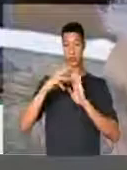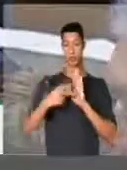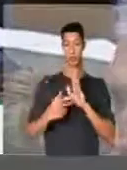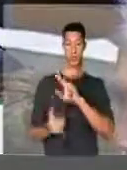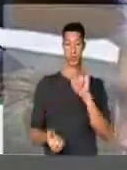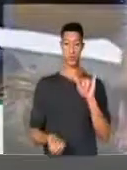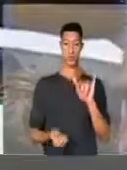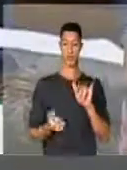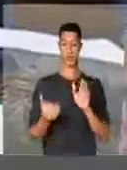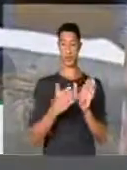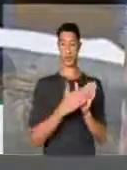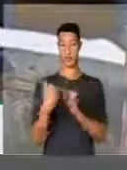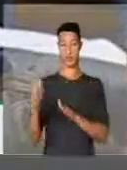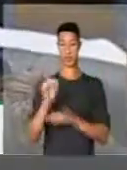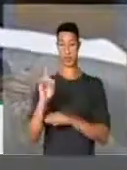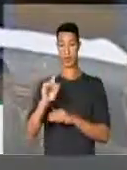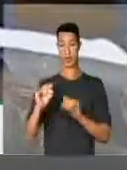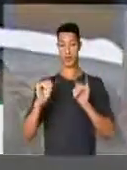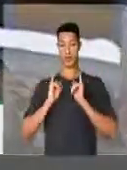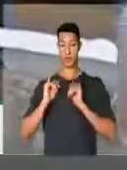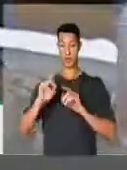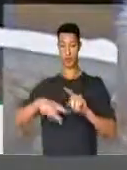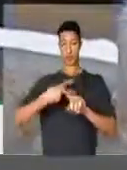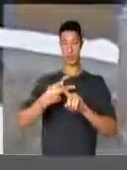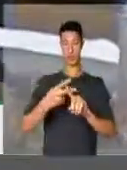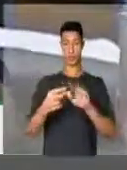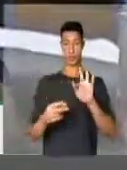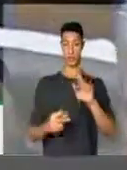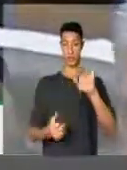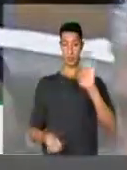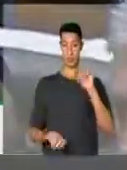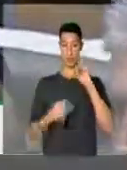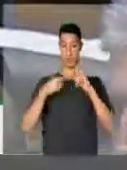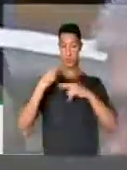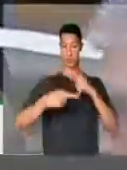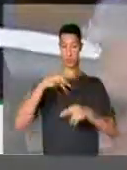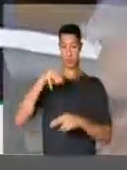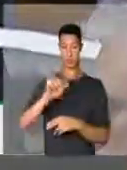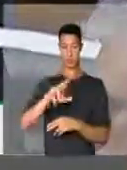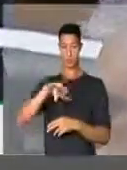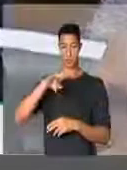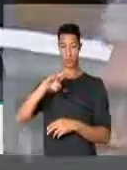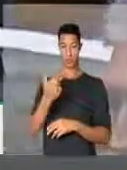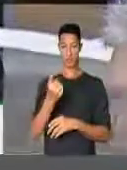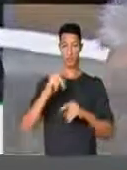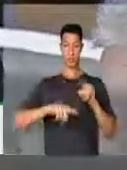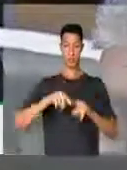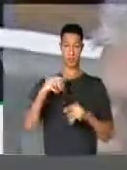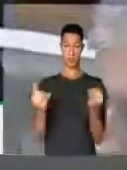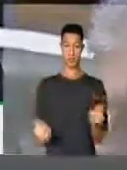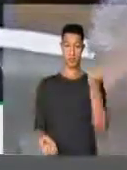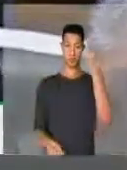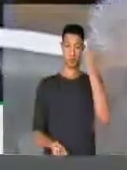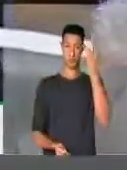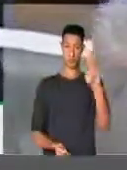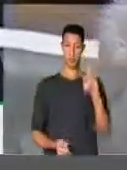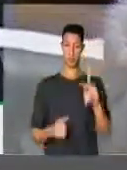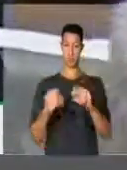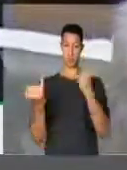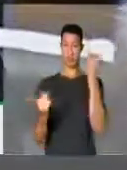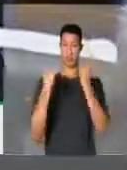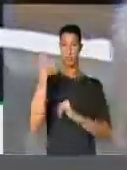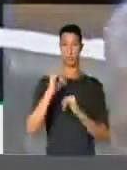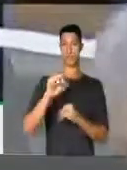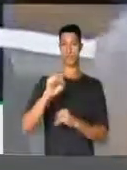vai prorrogar a não isenção do adicional ao frete para a renovação da marinha mercante, uma matéria importante para a